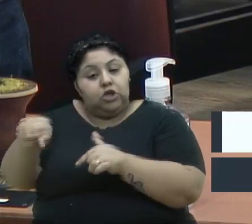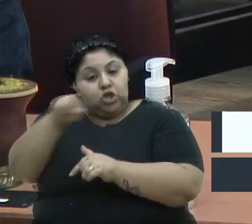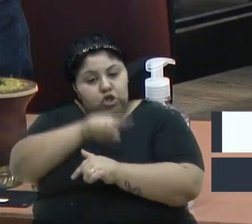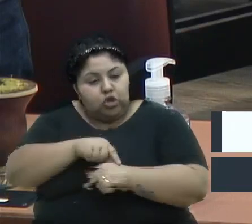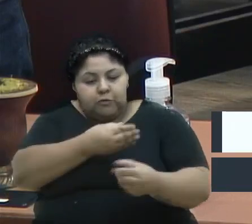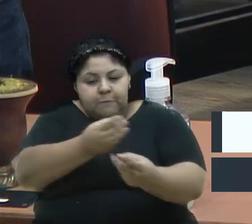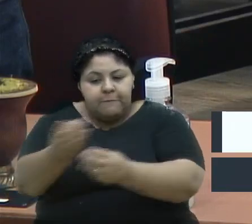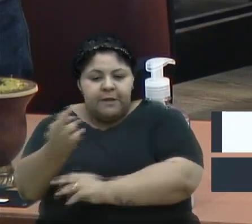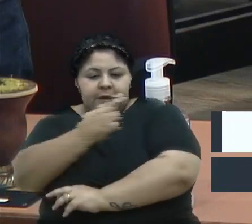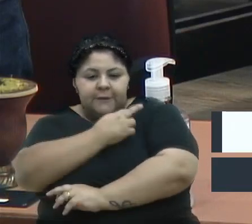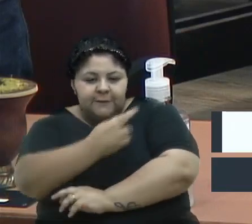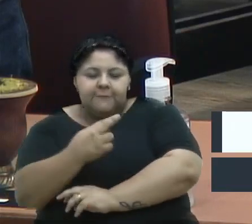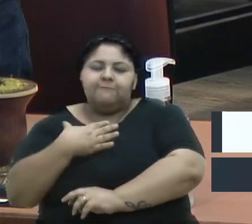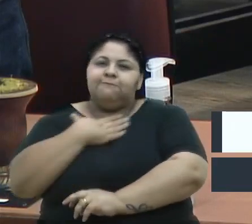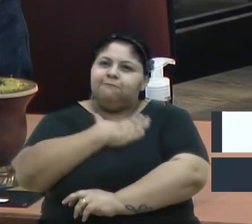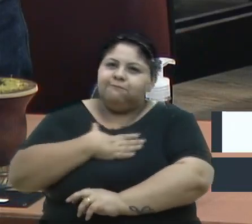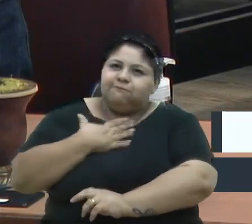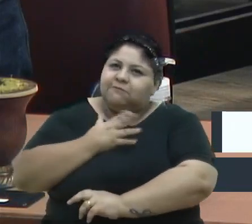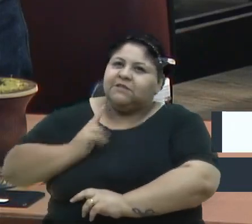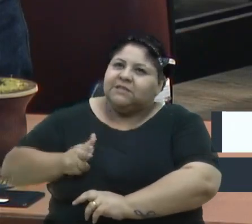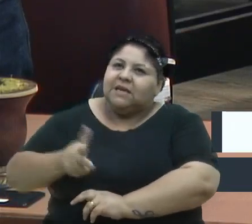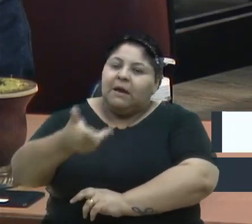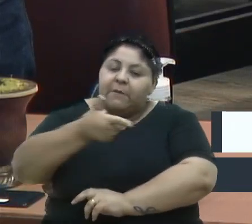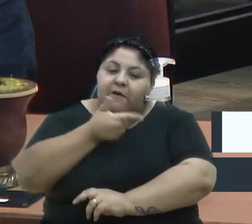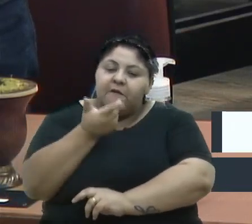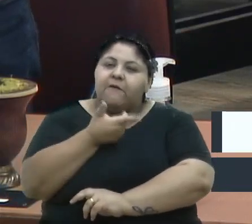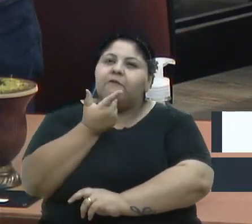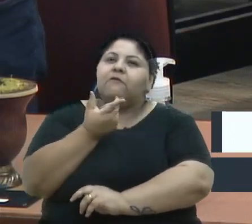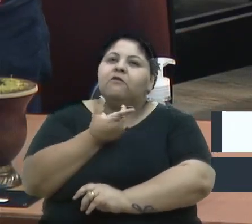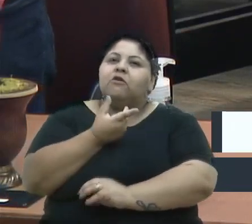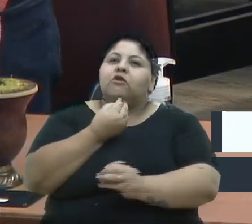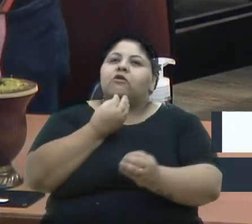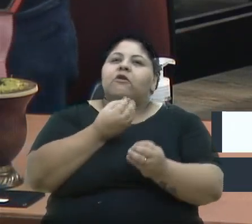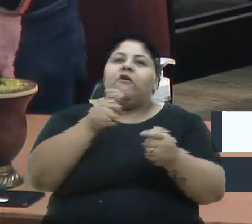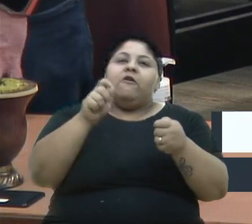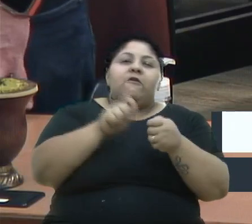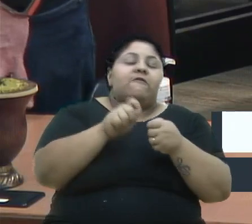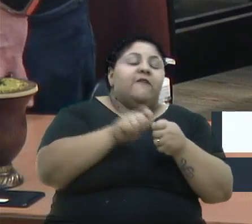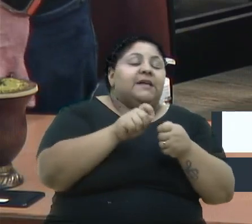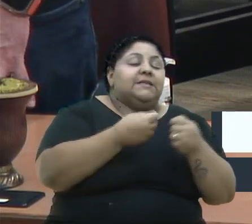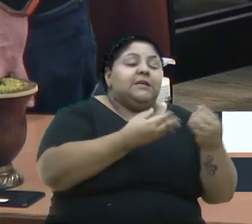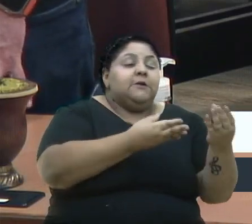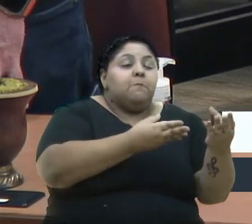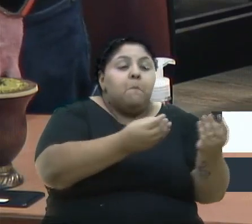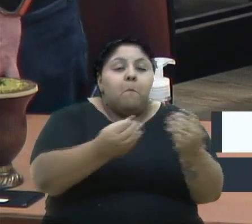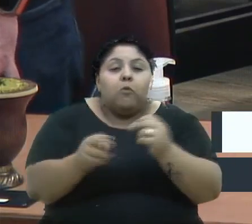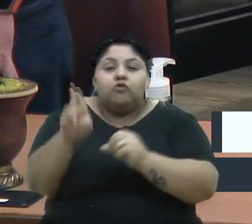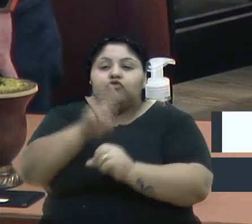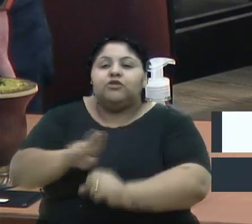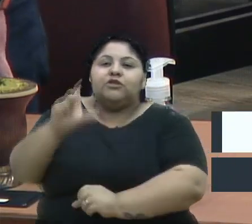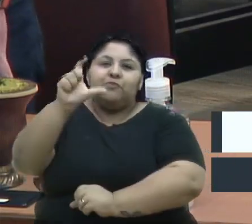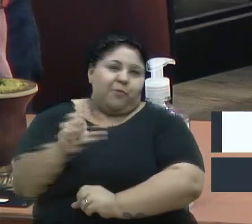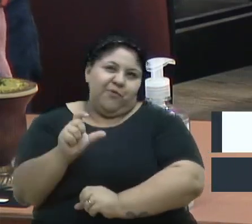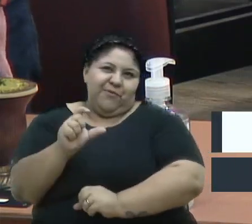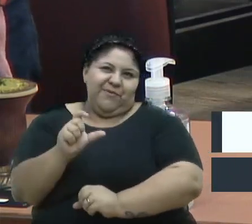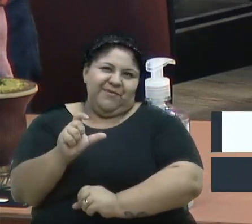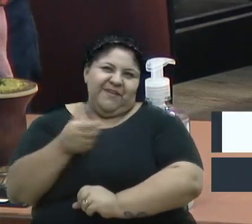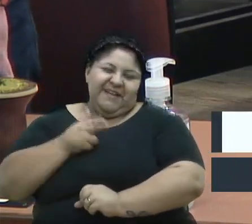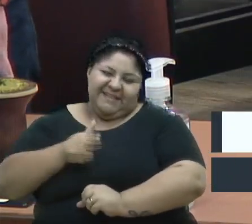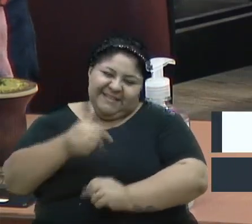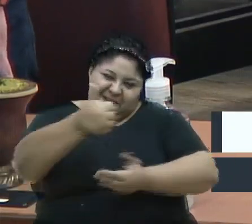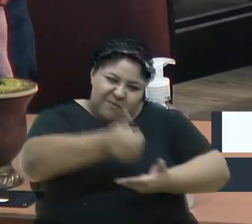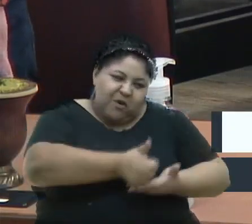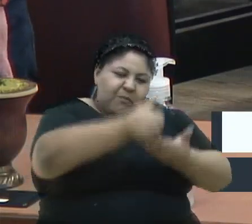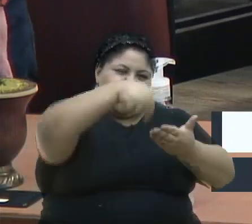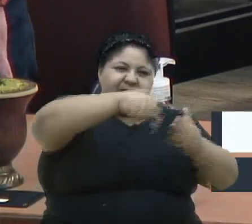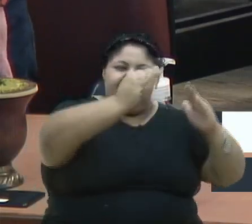muito satisfeitos. Eu sempre digo, fazem muito com o pouco que tem sempre o nosso apoio desta casa, quando se trata